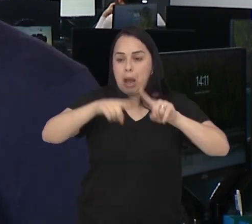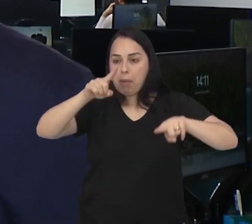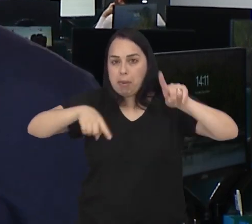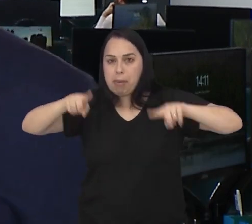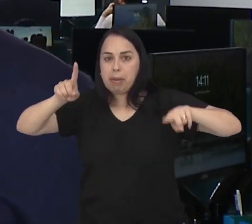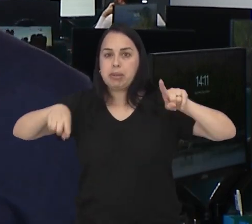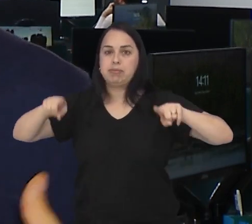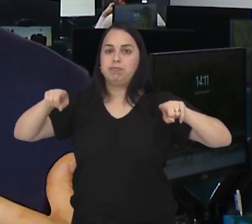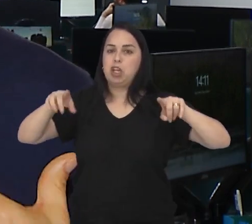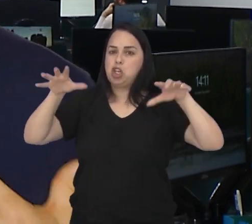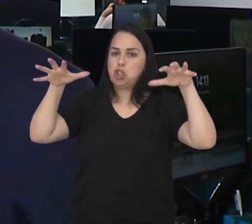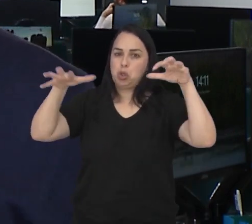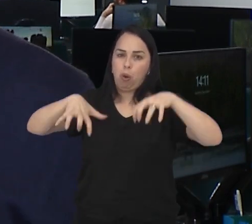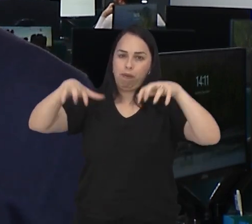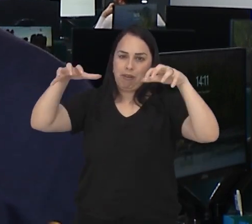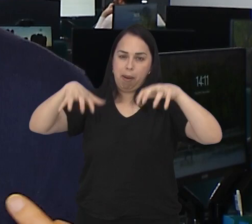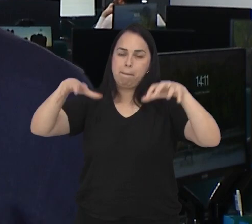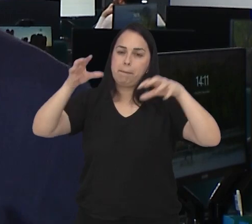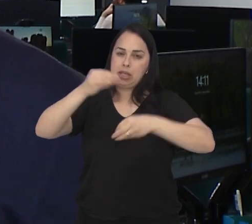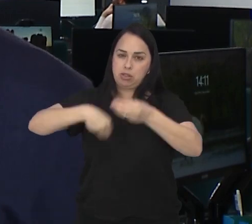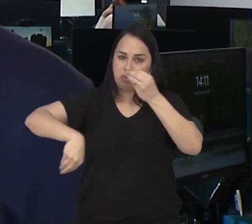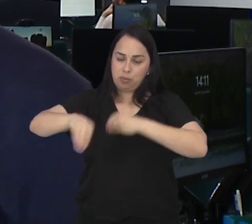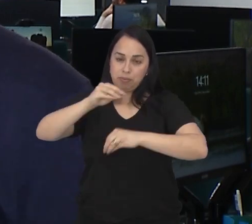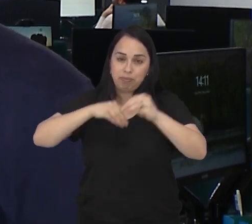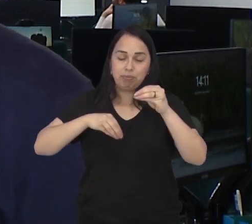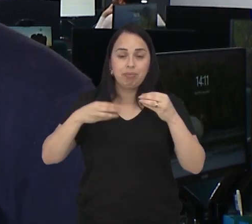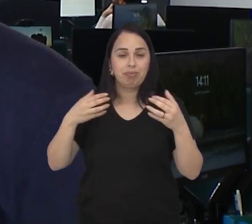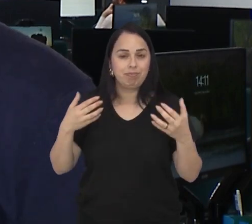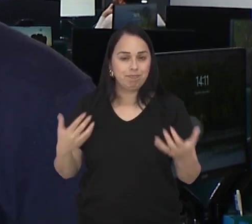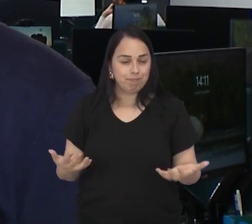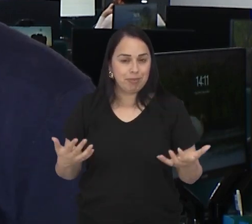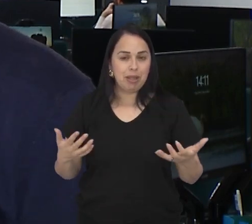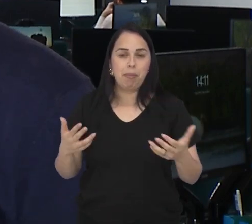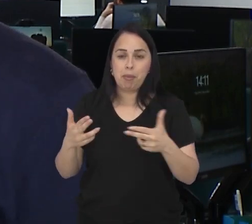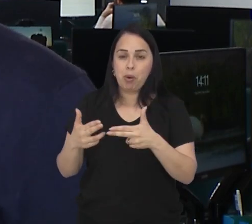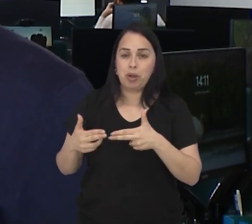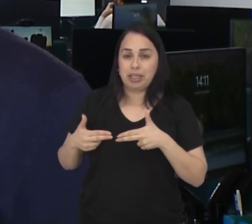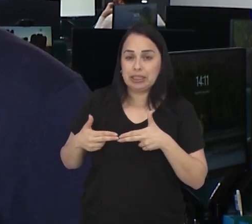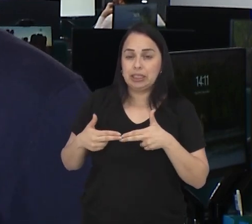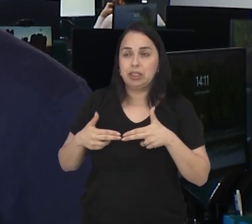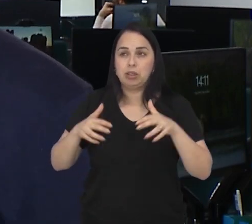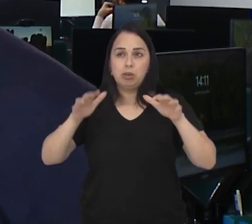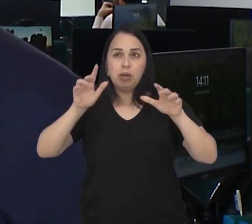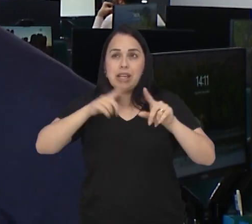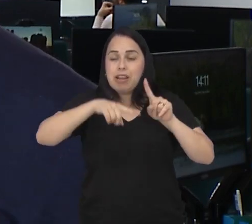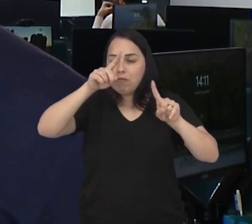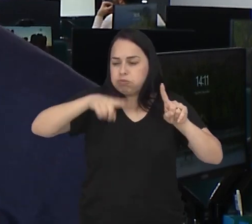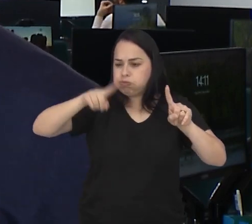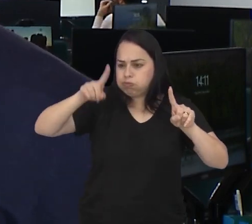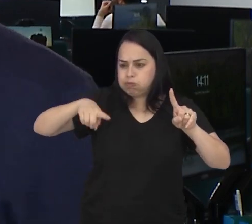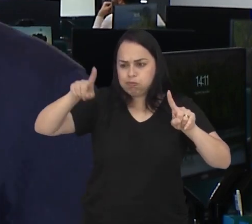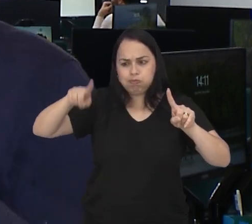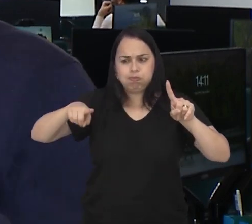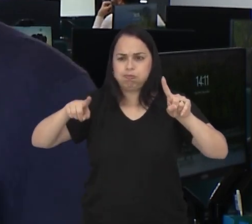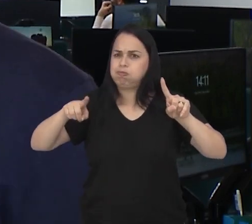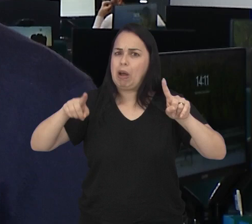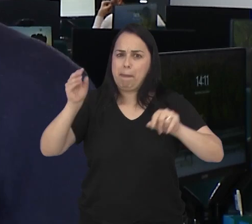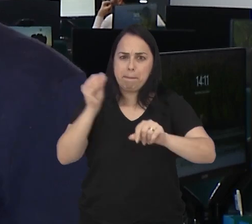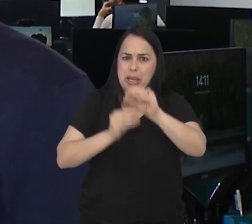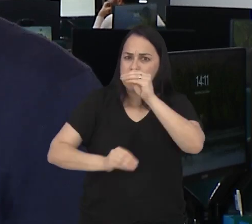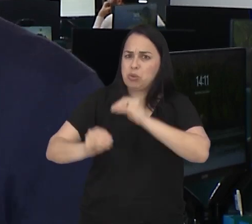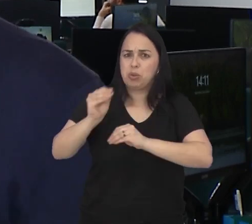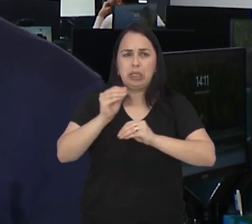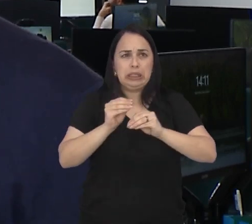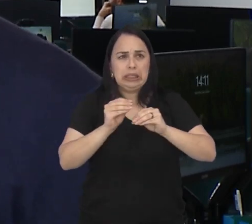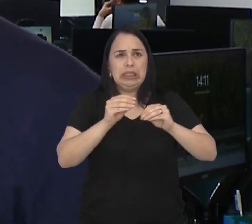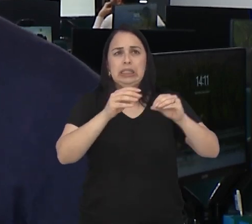quentes, oscilando com períodos mais chuvosos e temperaturas mais amenas. E aí, com essa amplitude maior, essa variação,